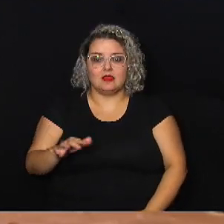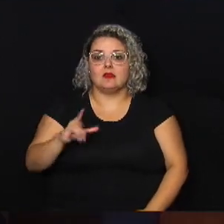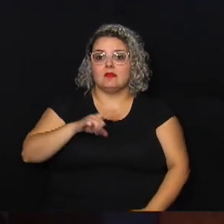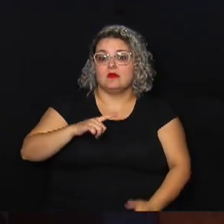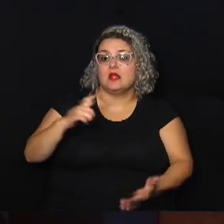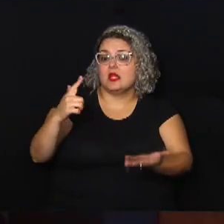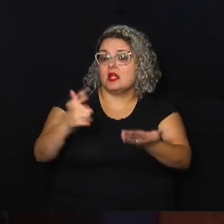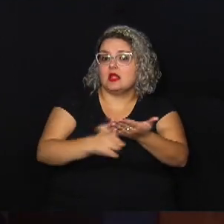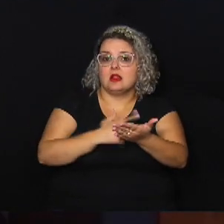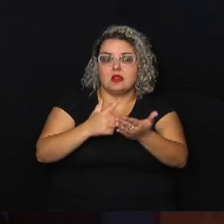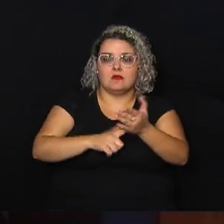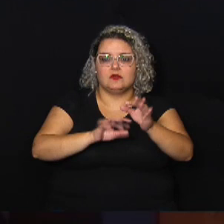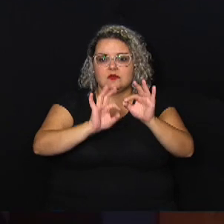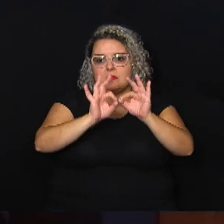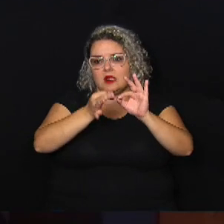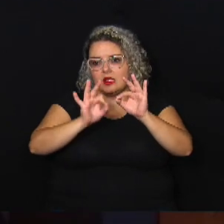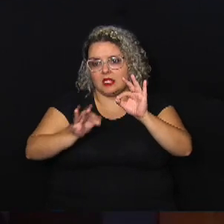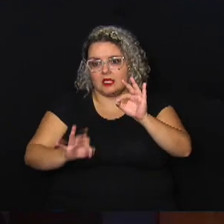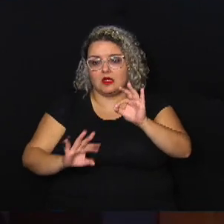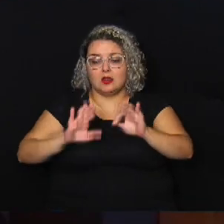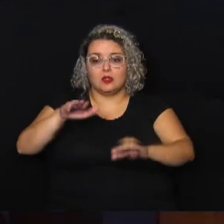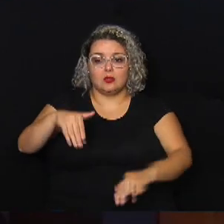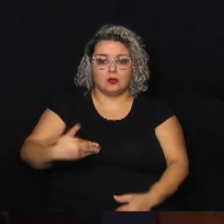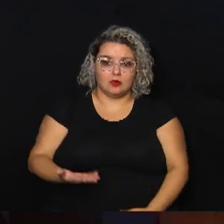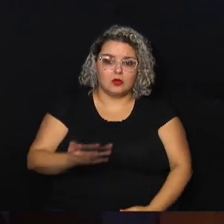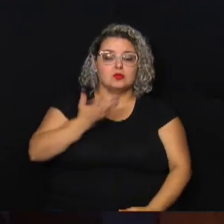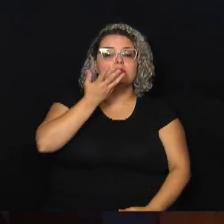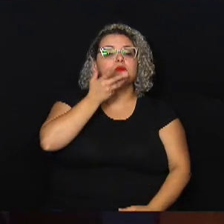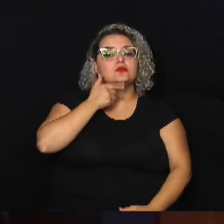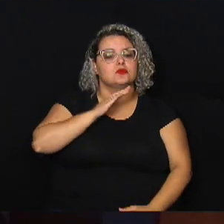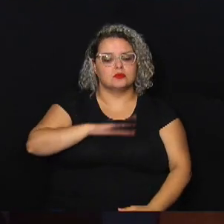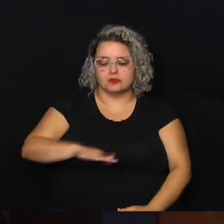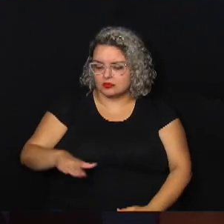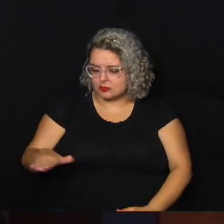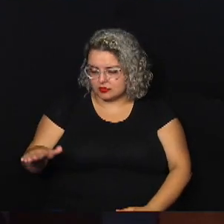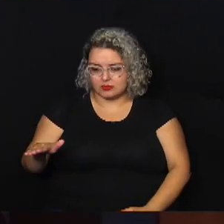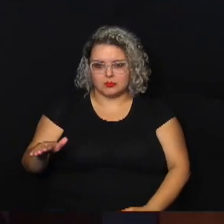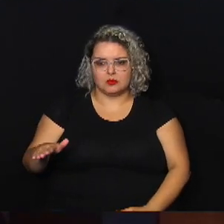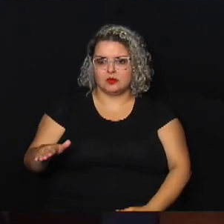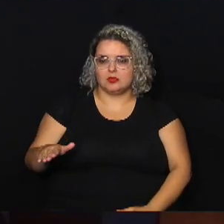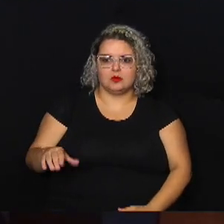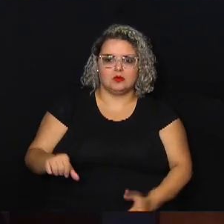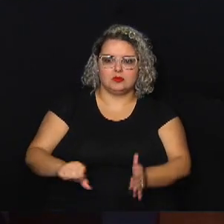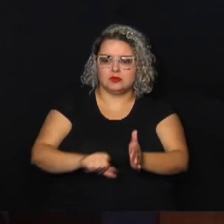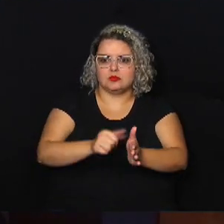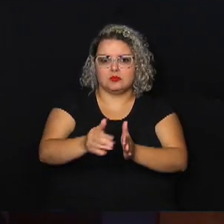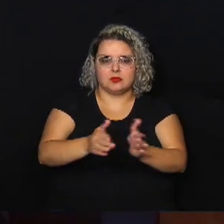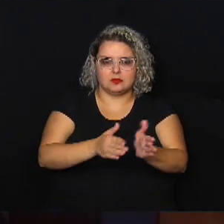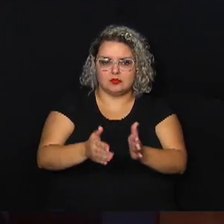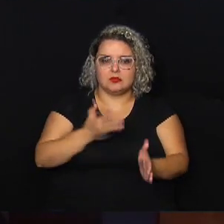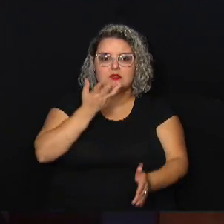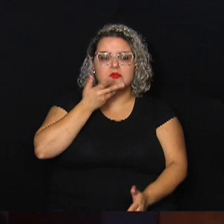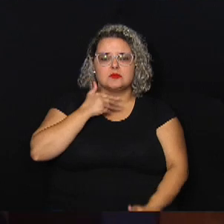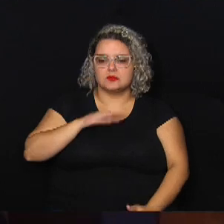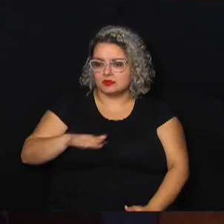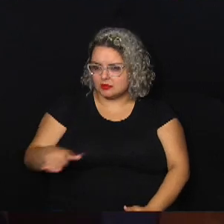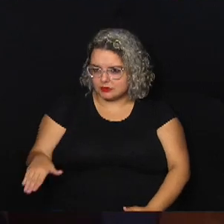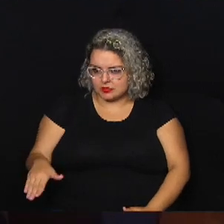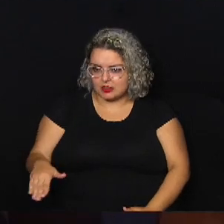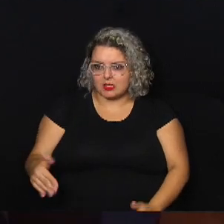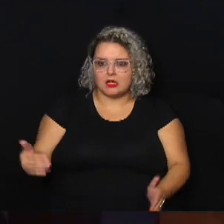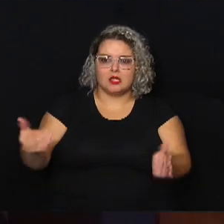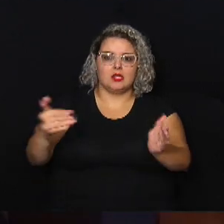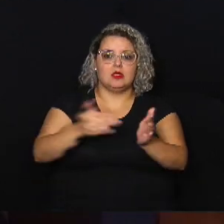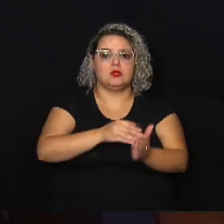livros, desde para crianças, assim, no primeiro nível escolar, sabe, até o